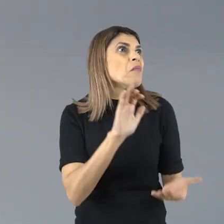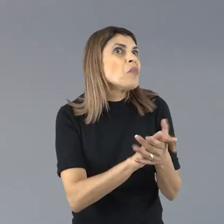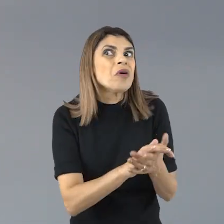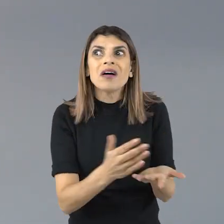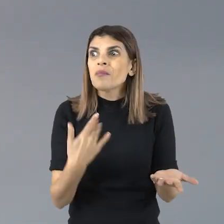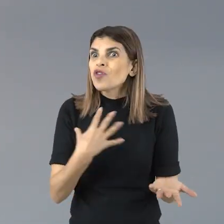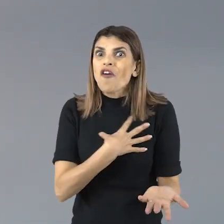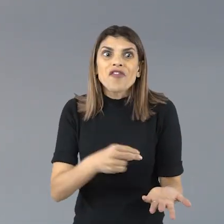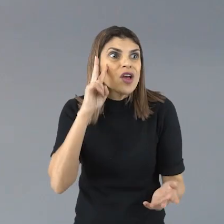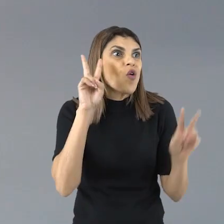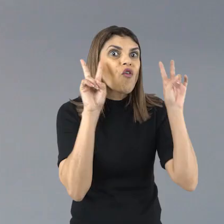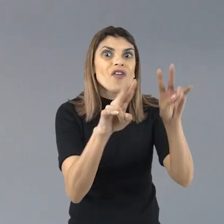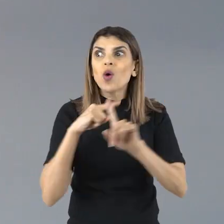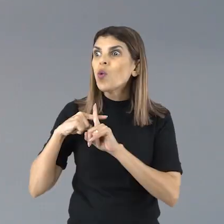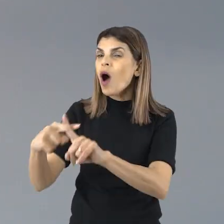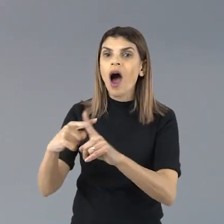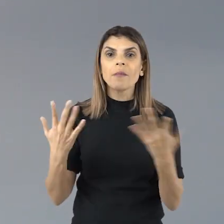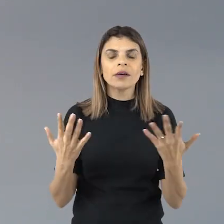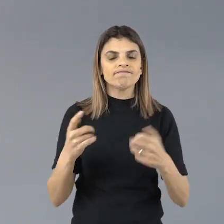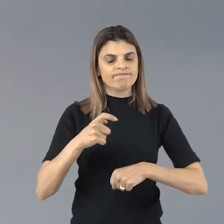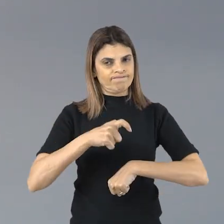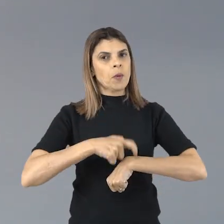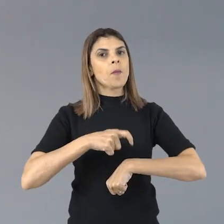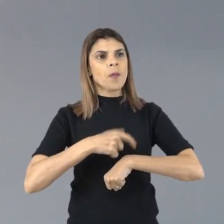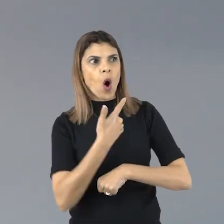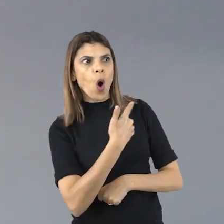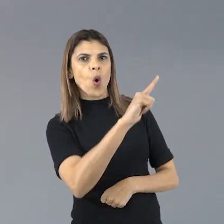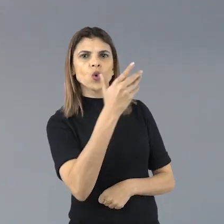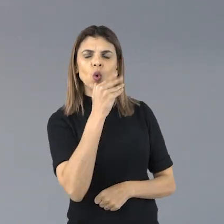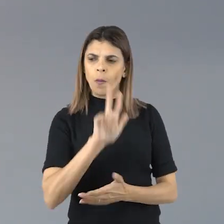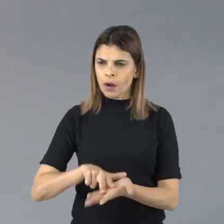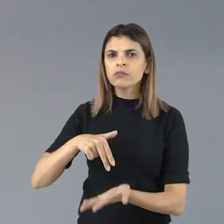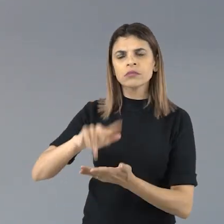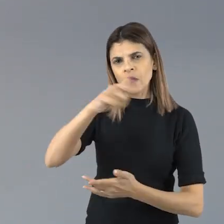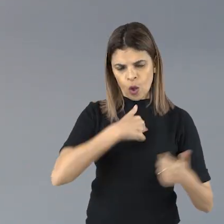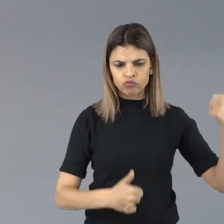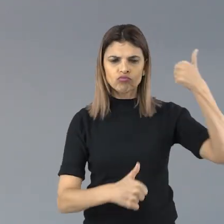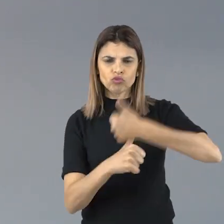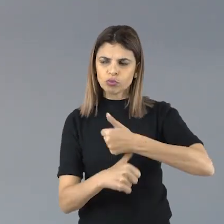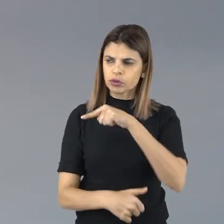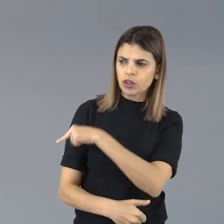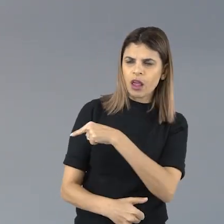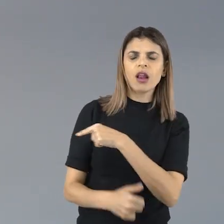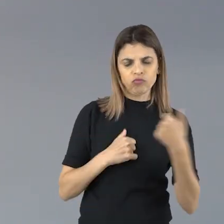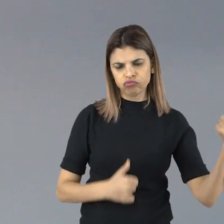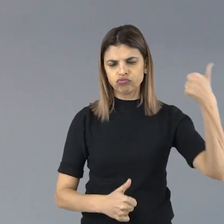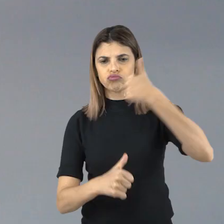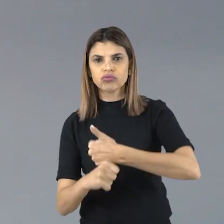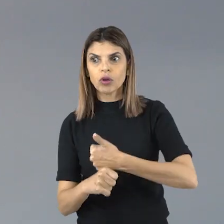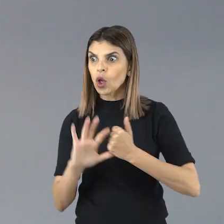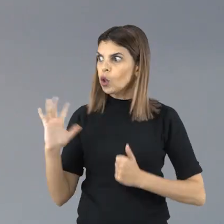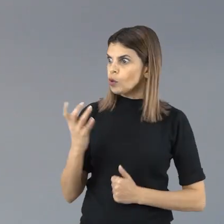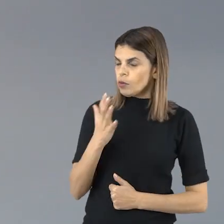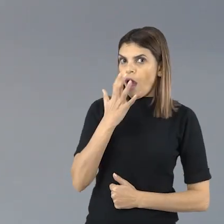meus filhos, eu nunca mais os verei." Naquele momento, outro homem se levantou e se ofereceu para morrer no lugar dele.